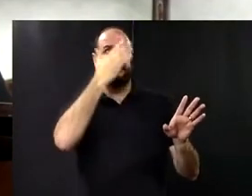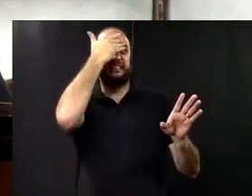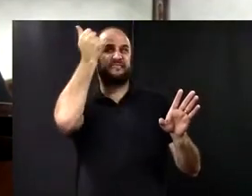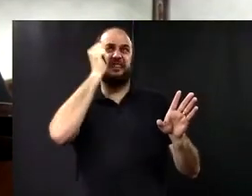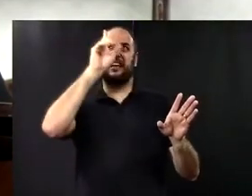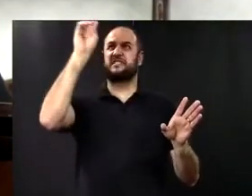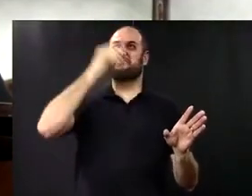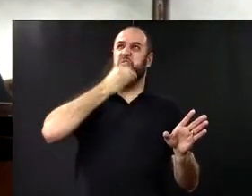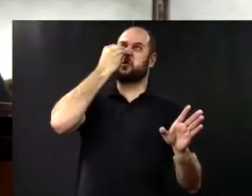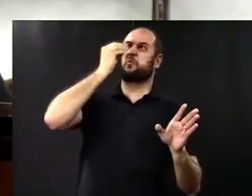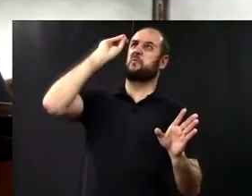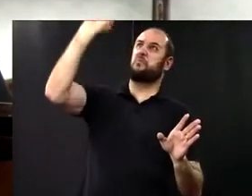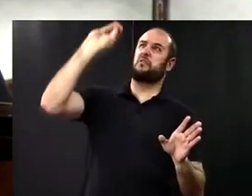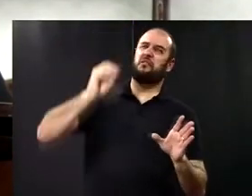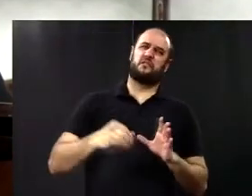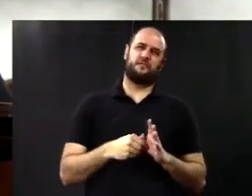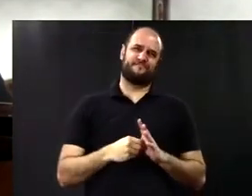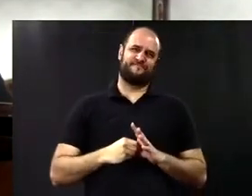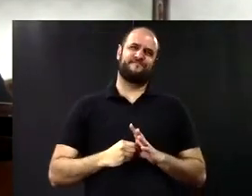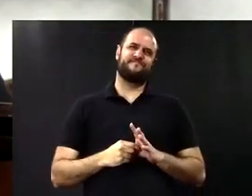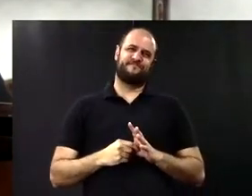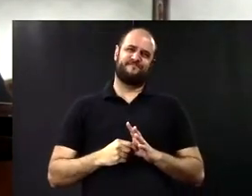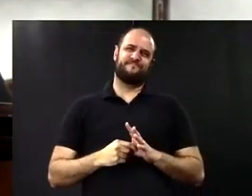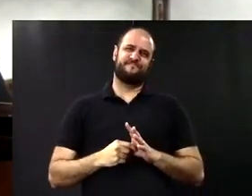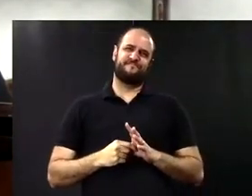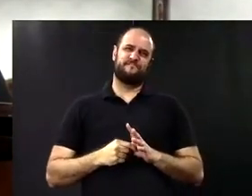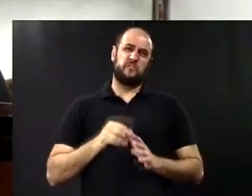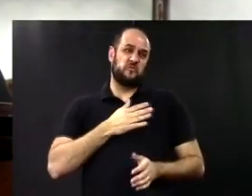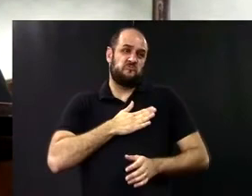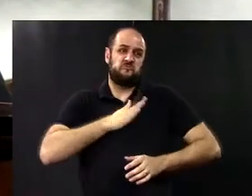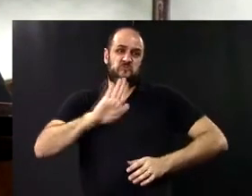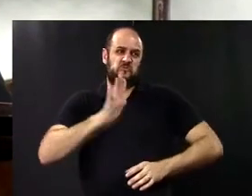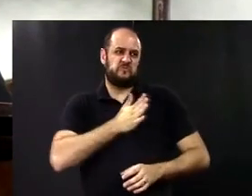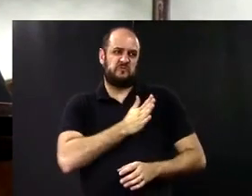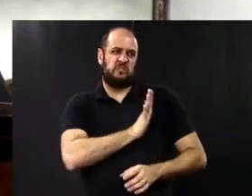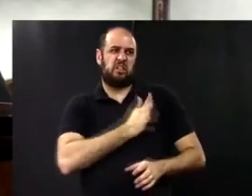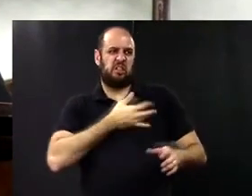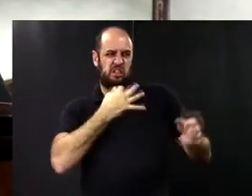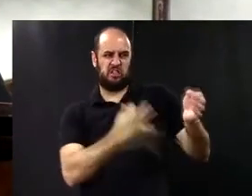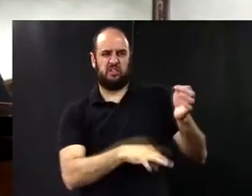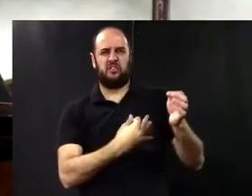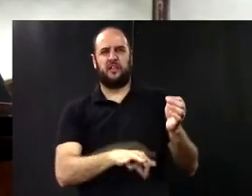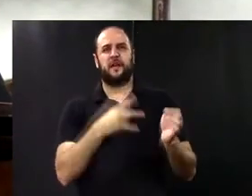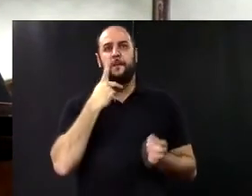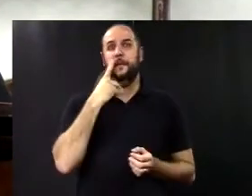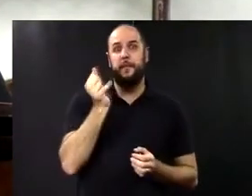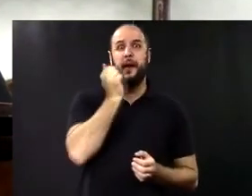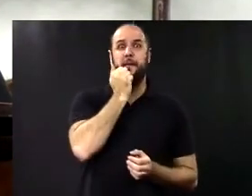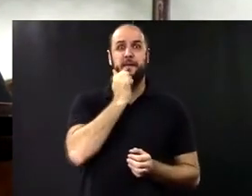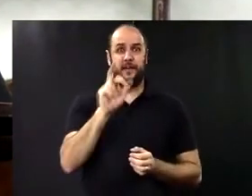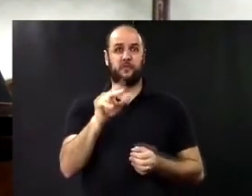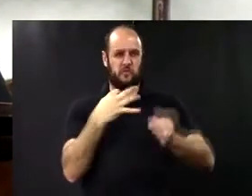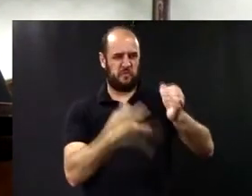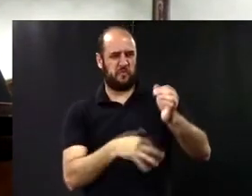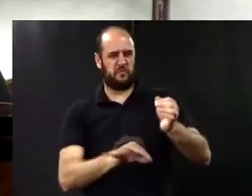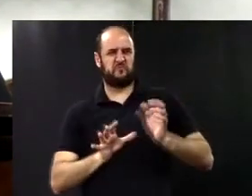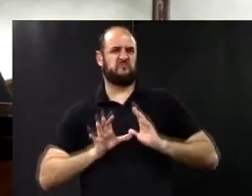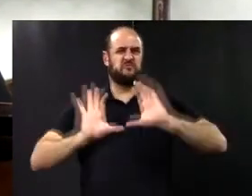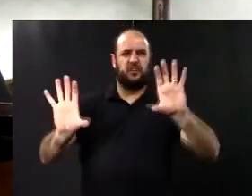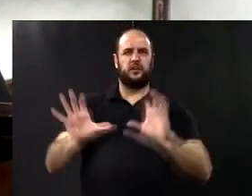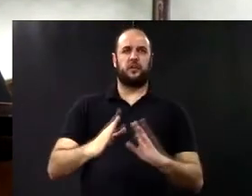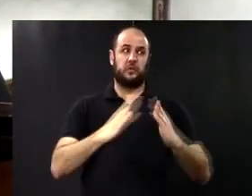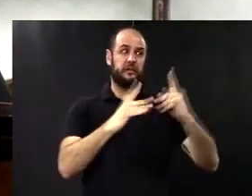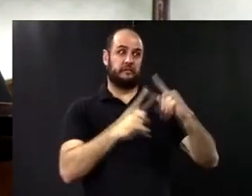Deus, que nos disciplina, aos pais que nos disciplinam, à igreja que nos